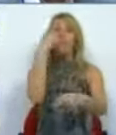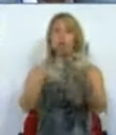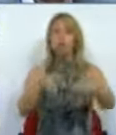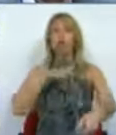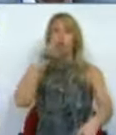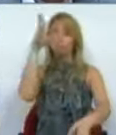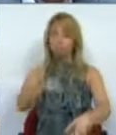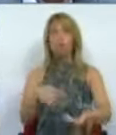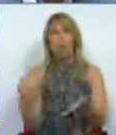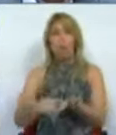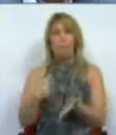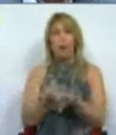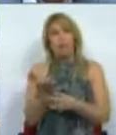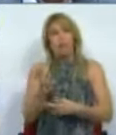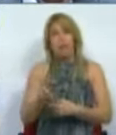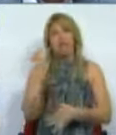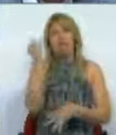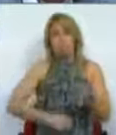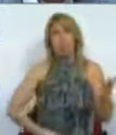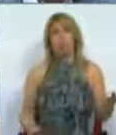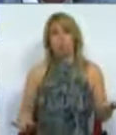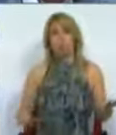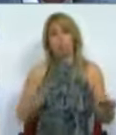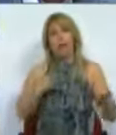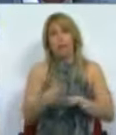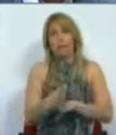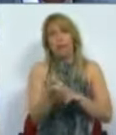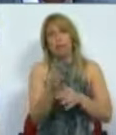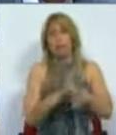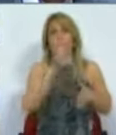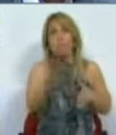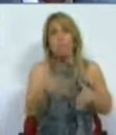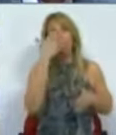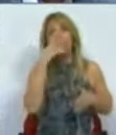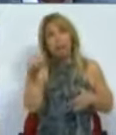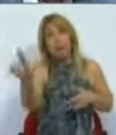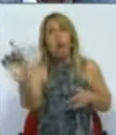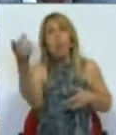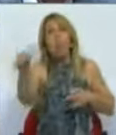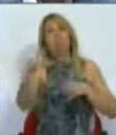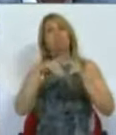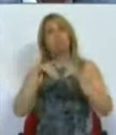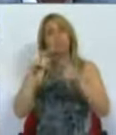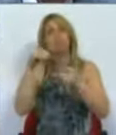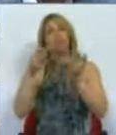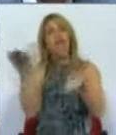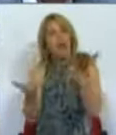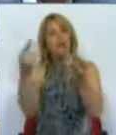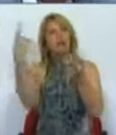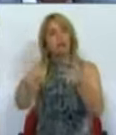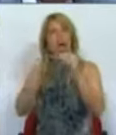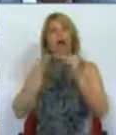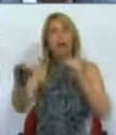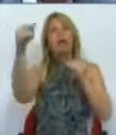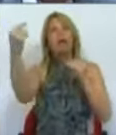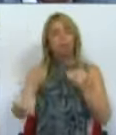sustentam com as taxas e os impostos que pagam, se for sustentável e equilibrada. Estamos convictos que o Governo